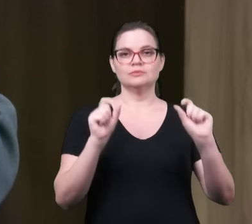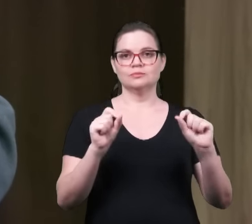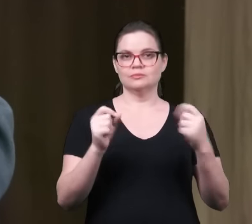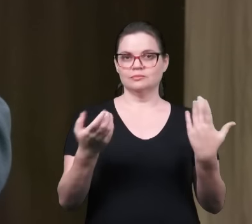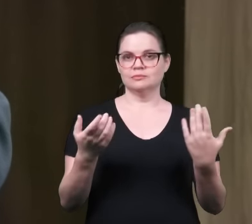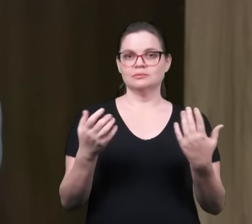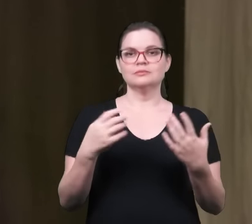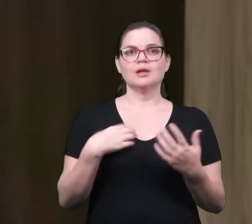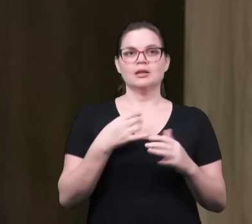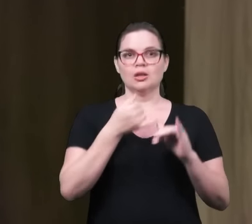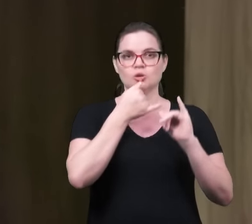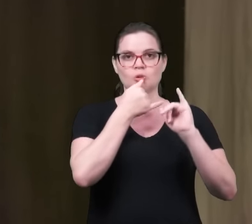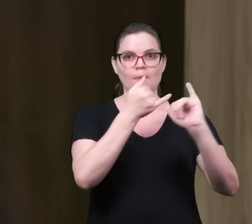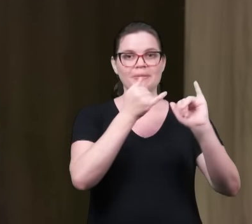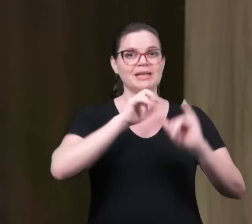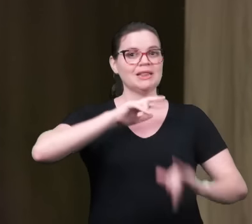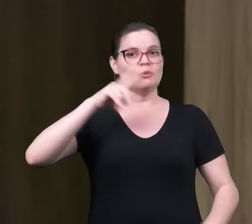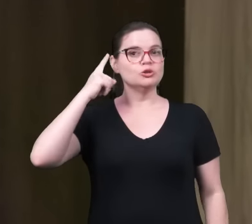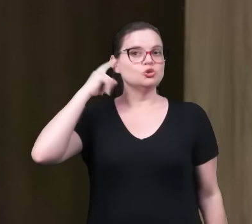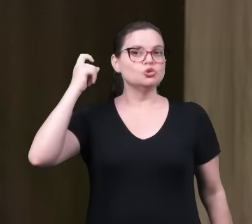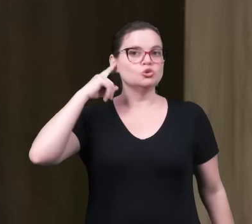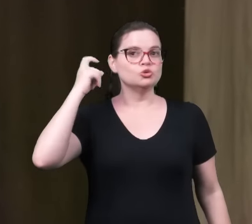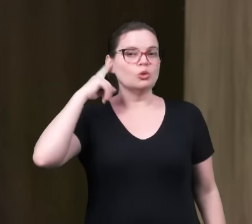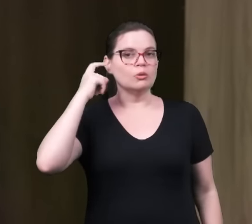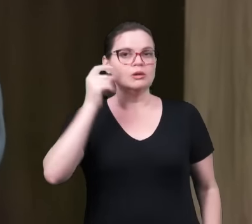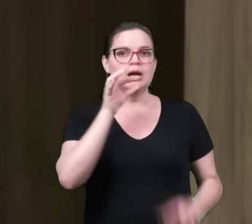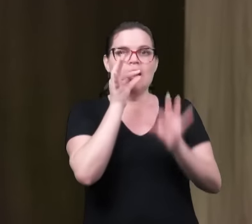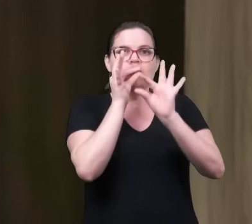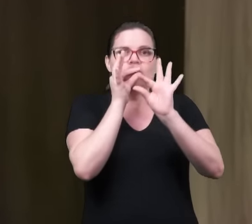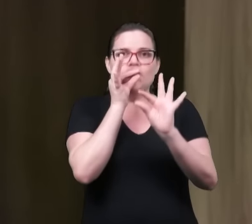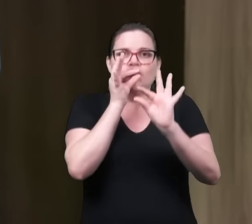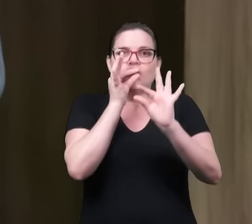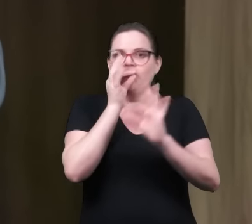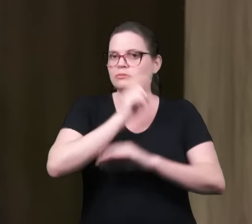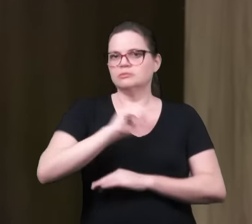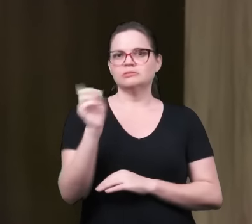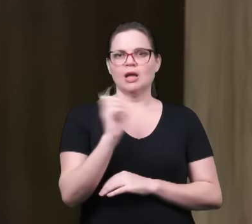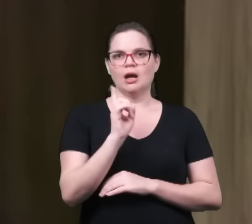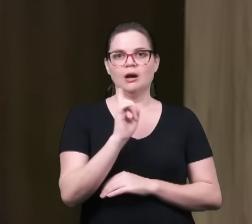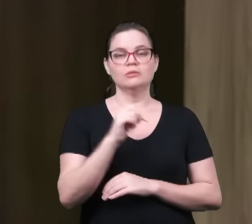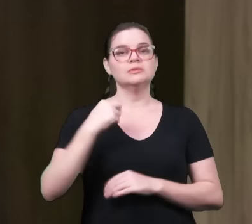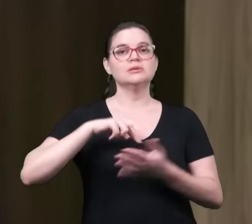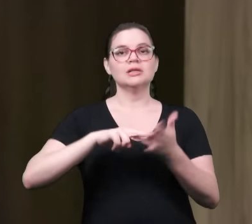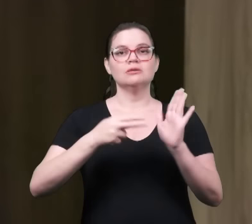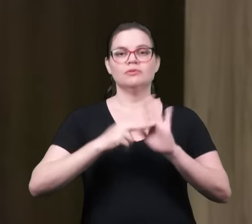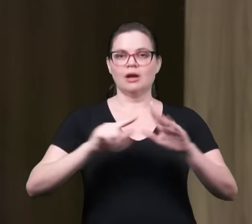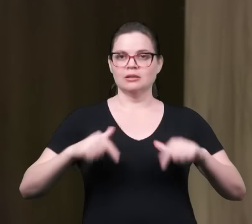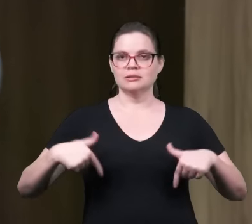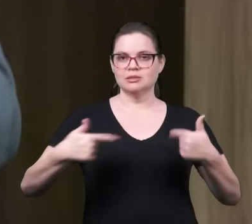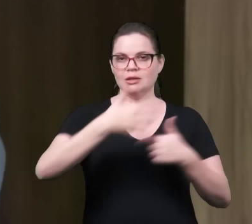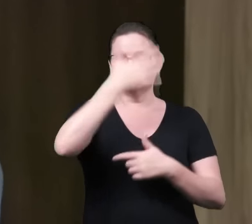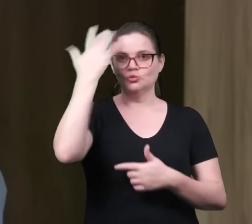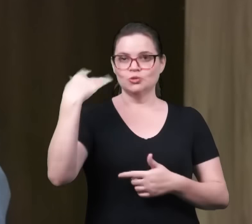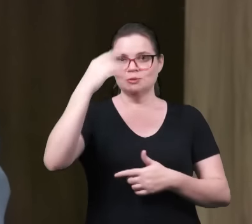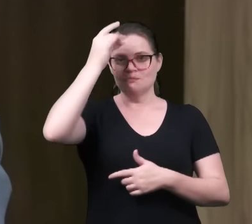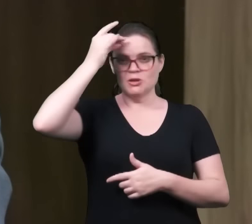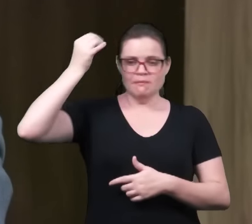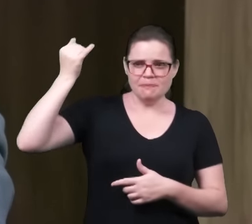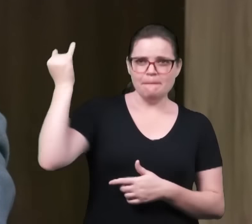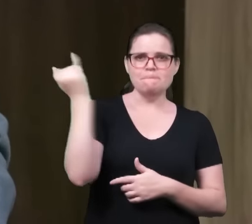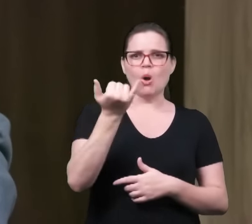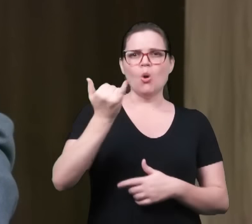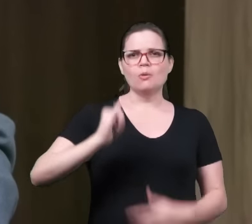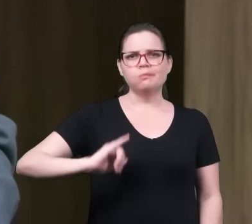da trombeta, não um som de corneta, mas da trombeta do Espírito, desse anúncio